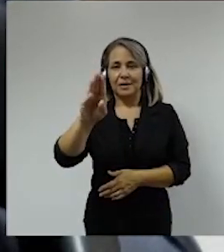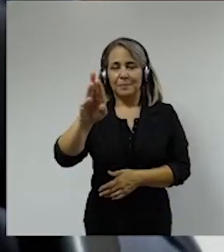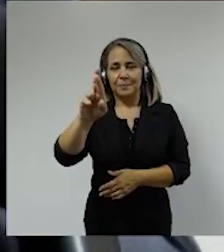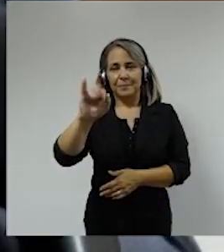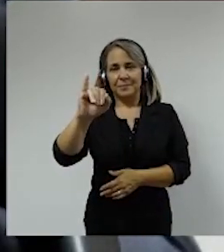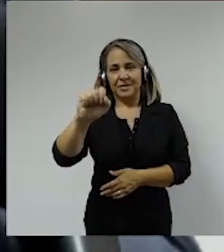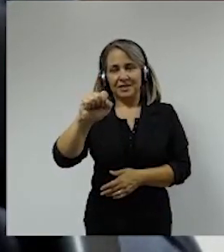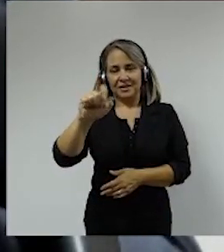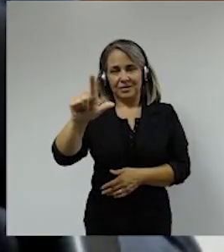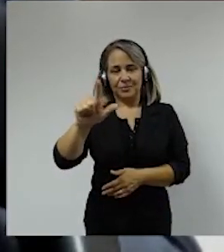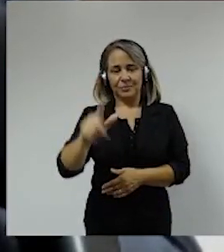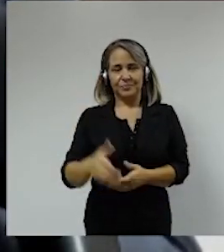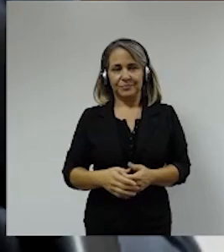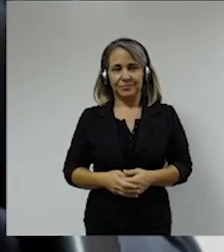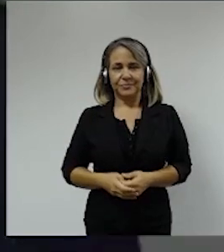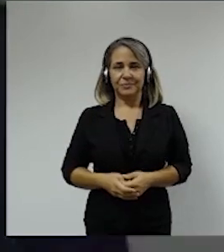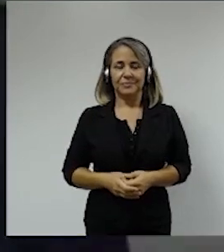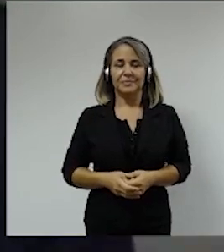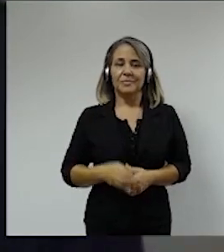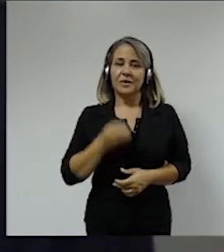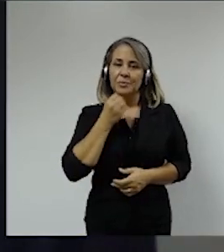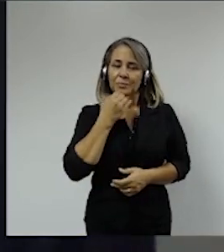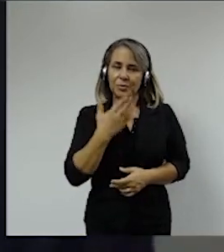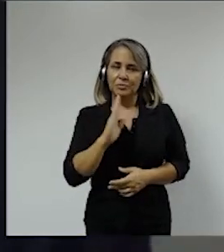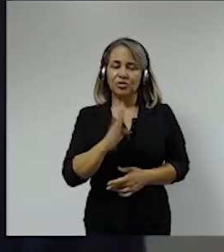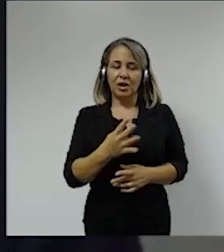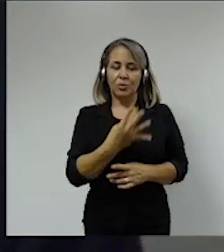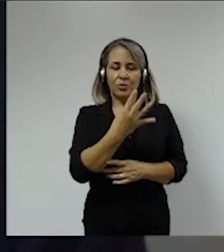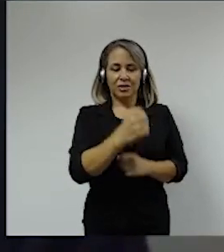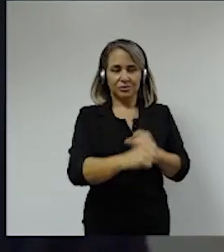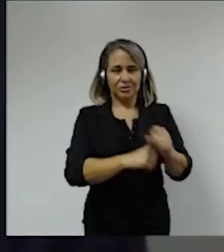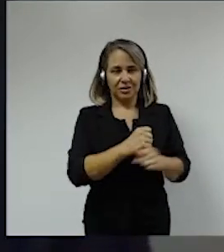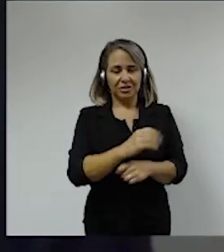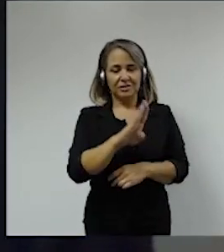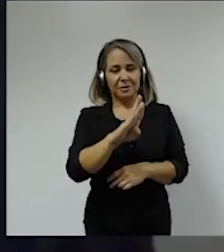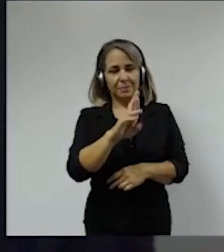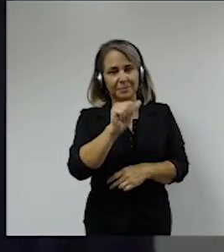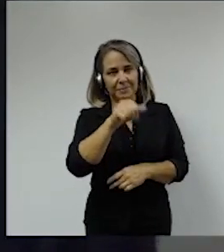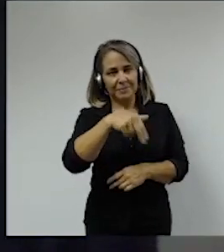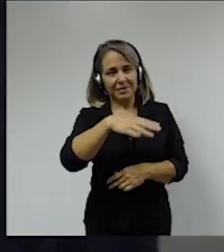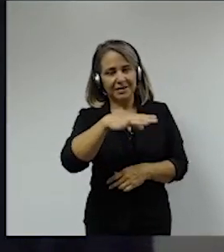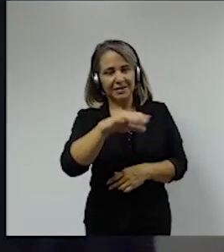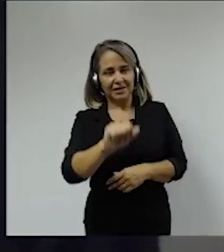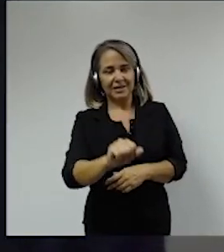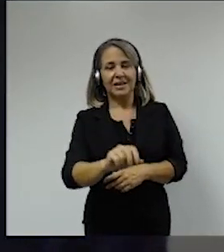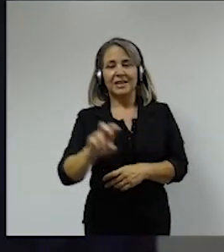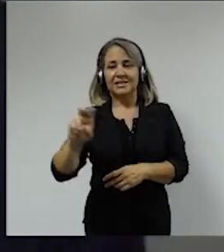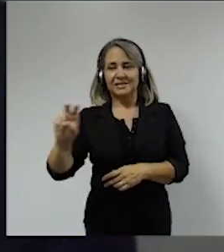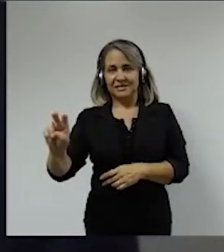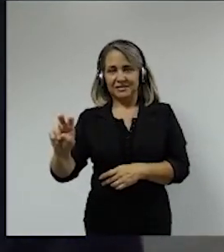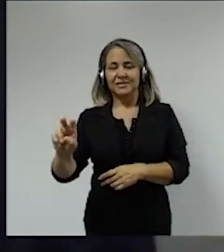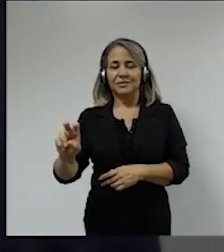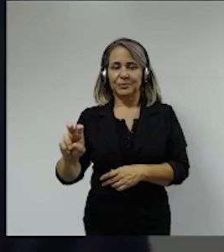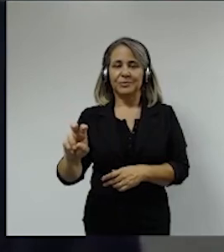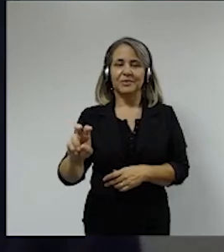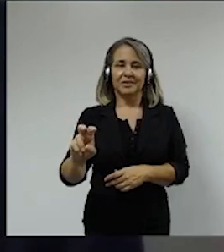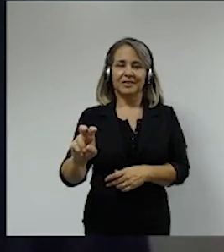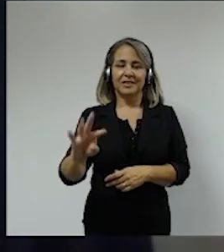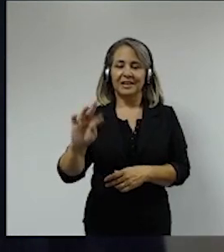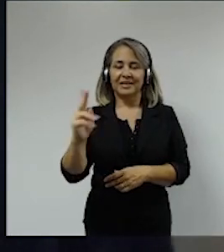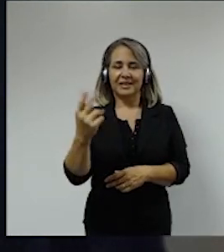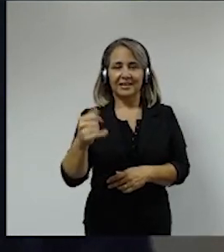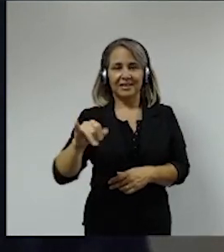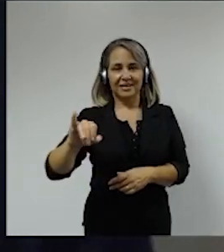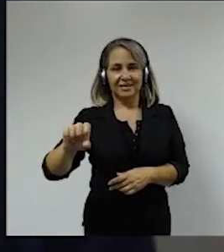finais. Bom, a Branca tem 4 anos de formada, a Thaís tem 5. Eu sou mais novinho porque eu só tenho 3.